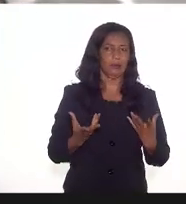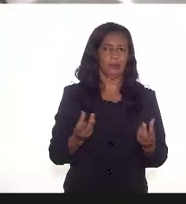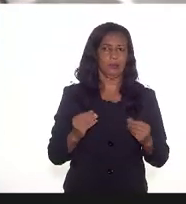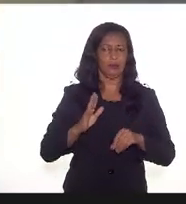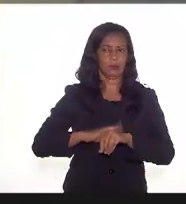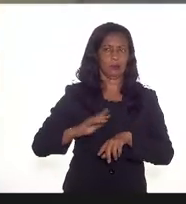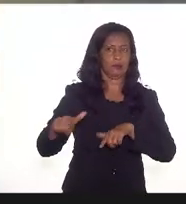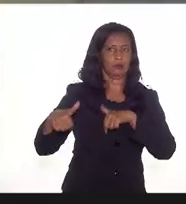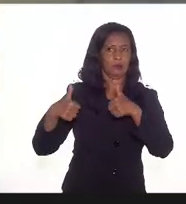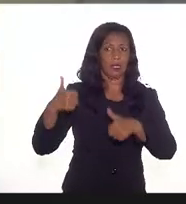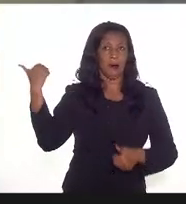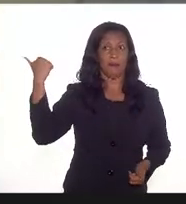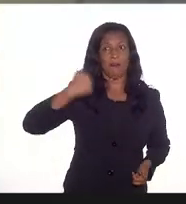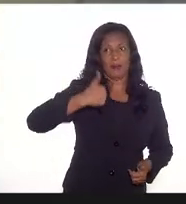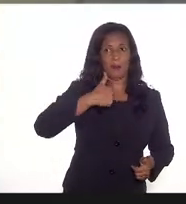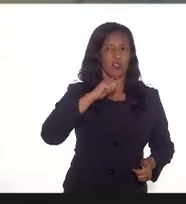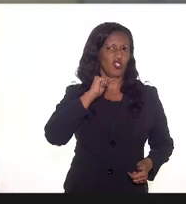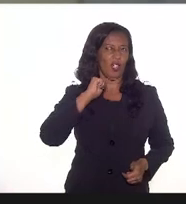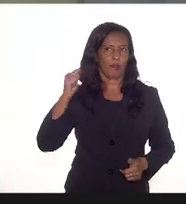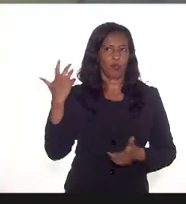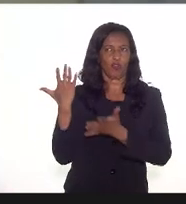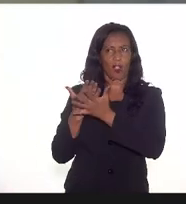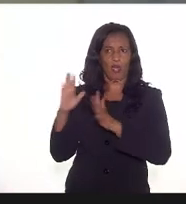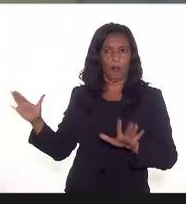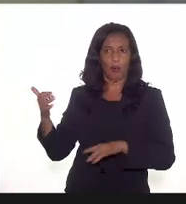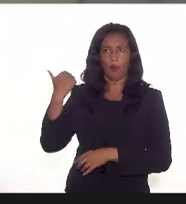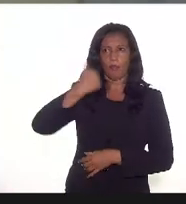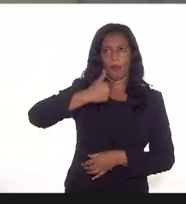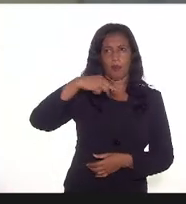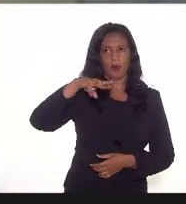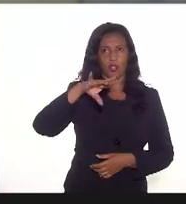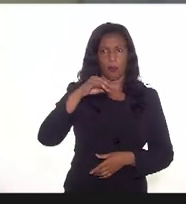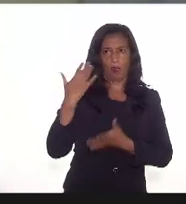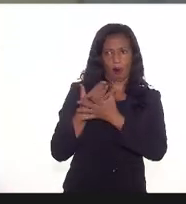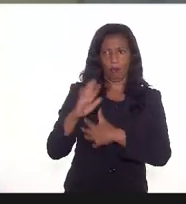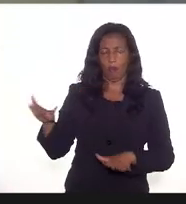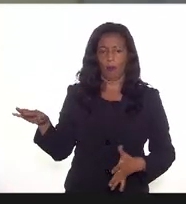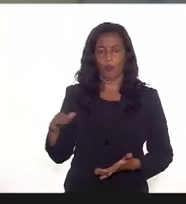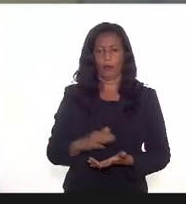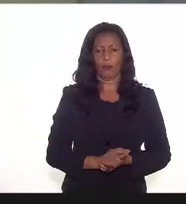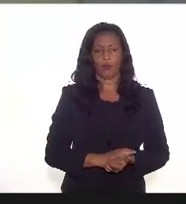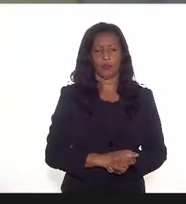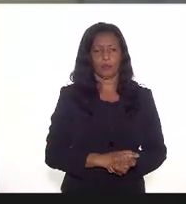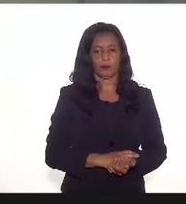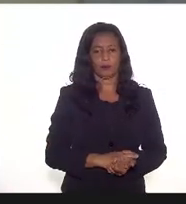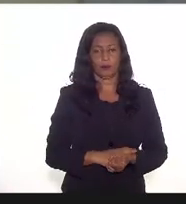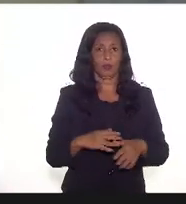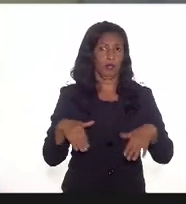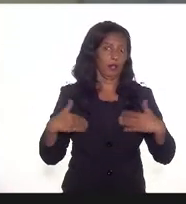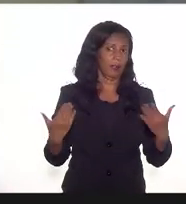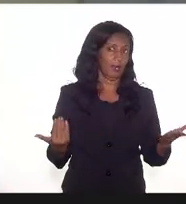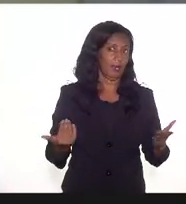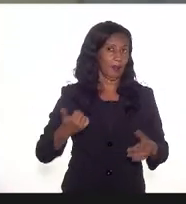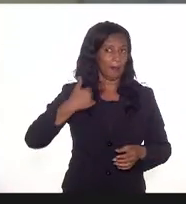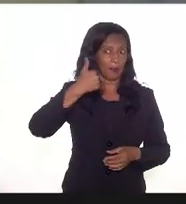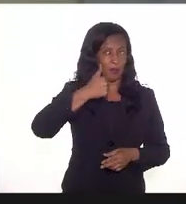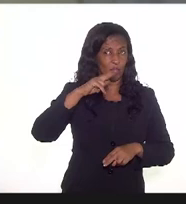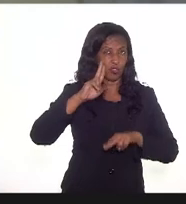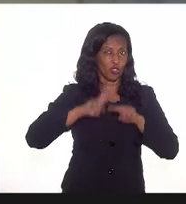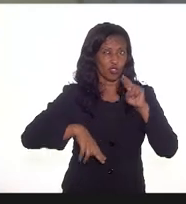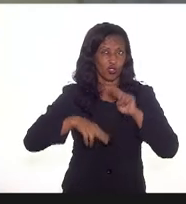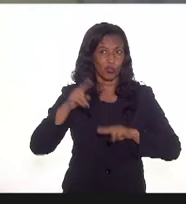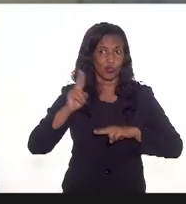1º de abril já se foi, 1º de maio já se foi, e daqui a pouco a gente está em 1º de